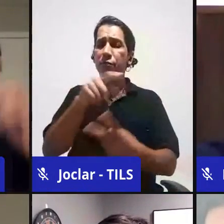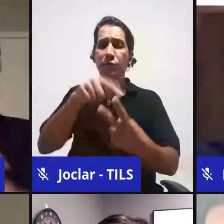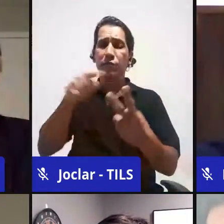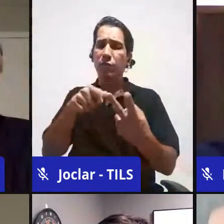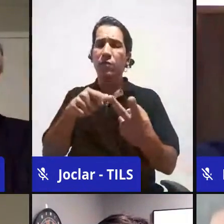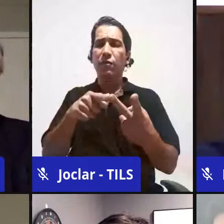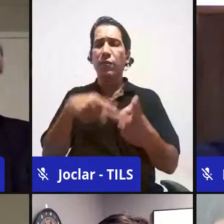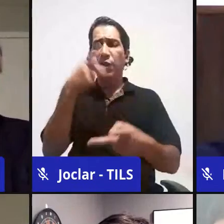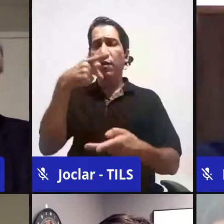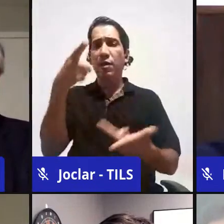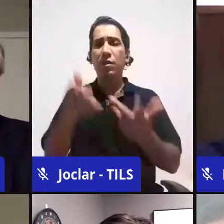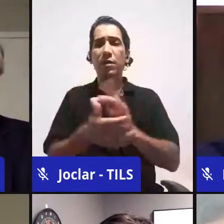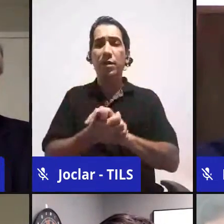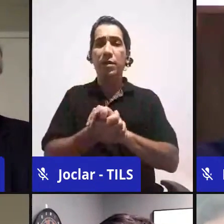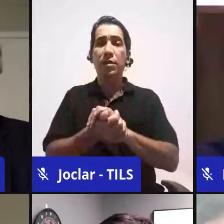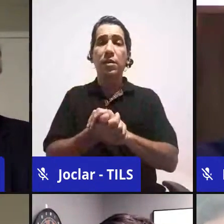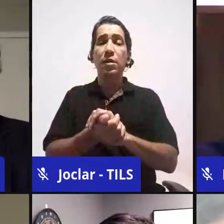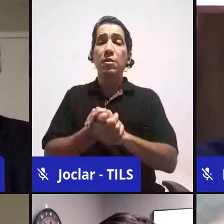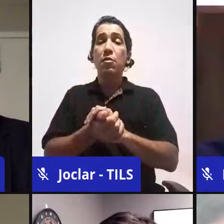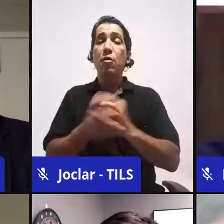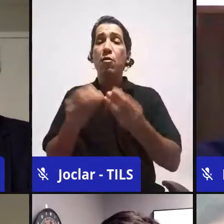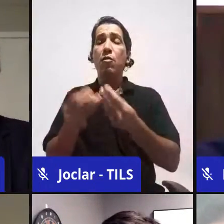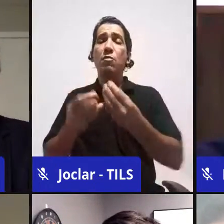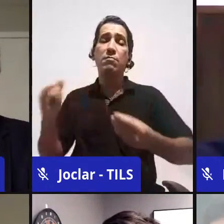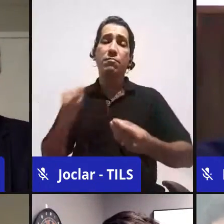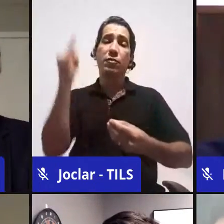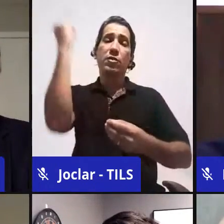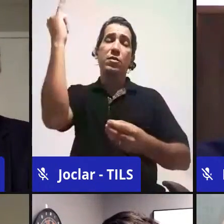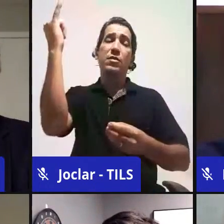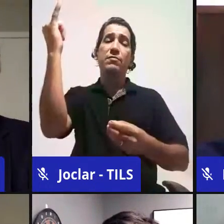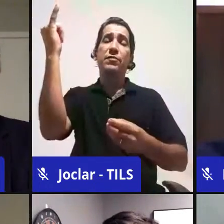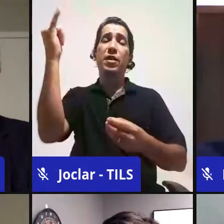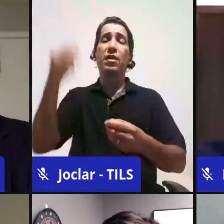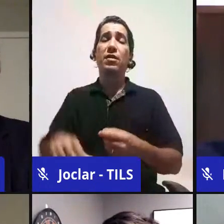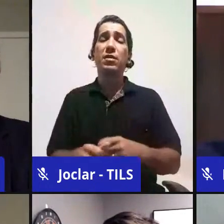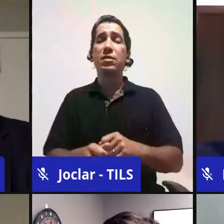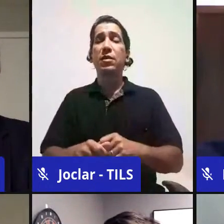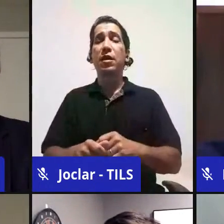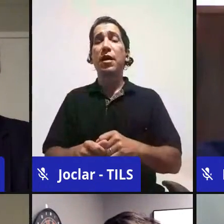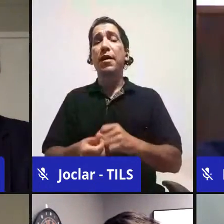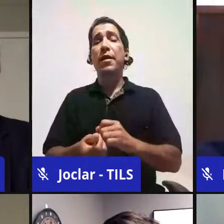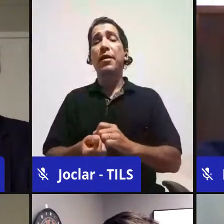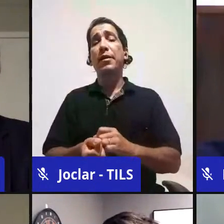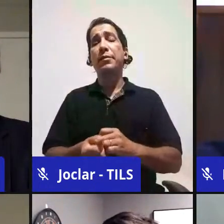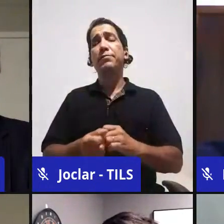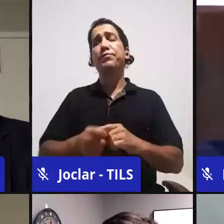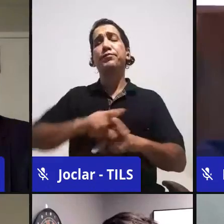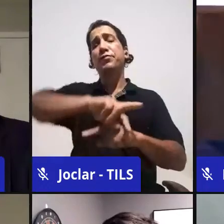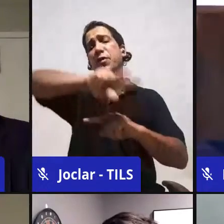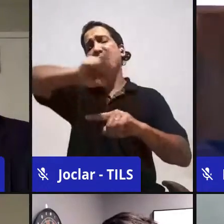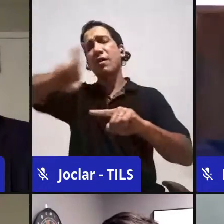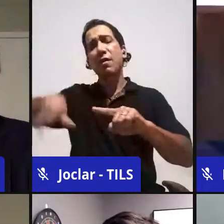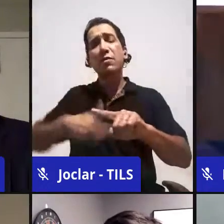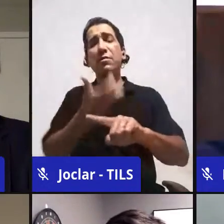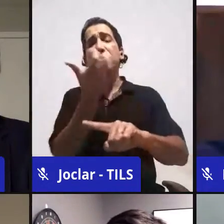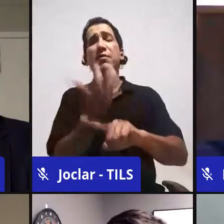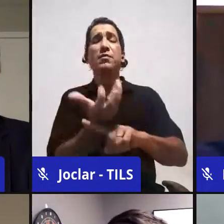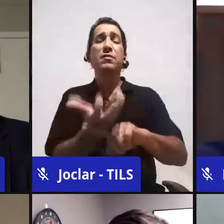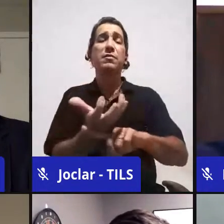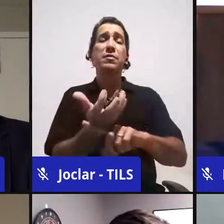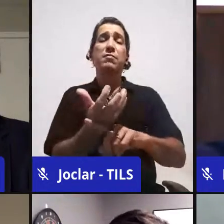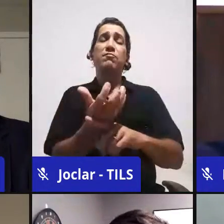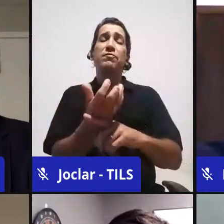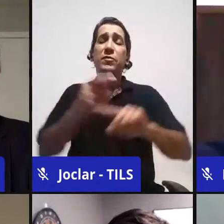importância da multidisciplinaridade, da formação de competências. O IGD é um grande desafio, porque